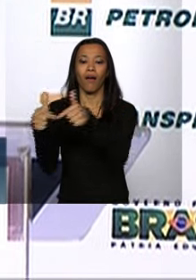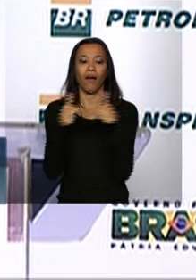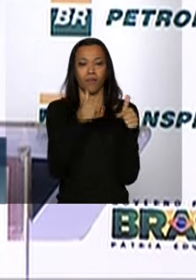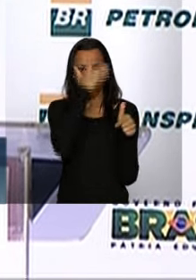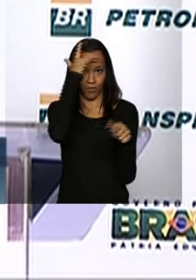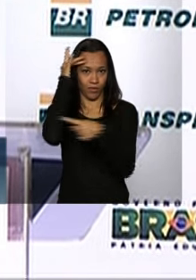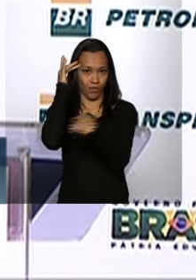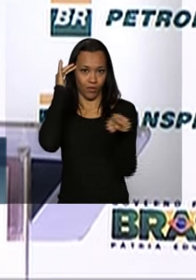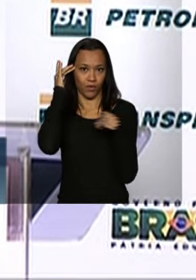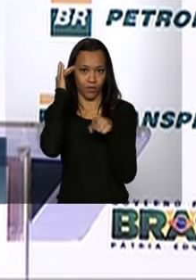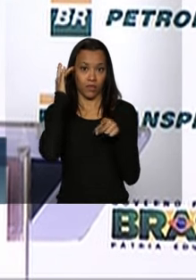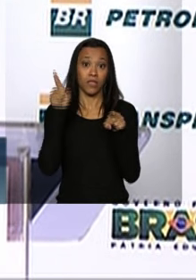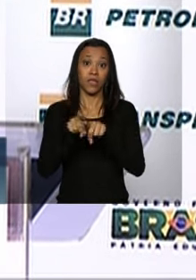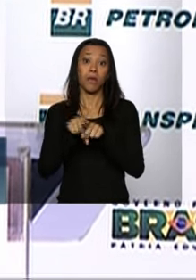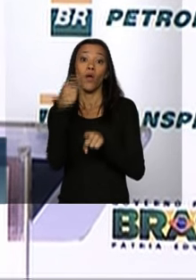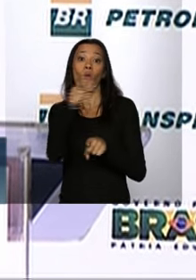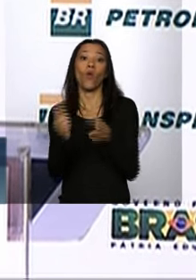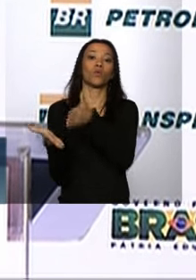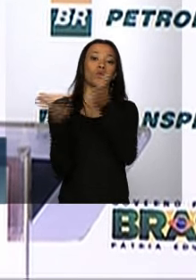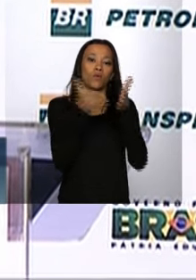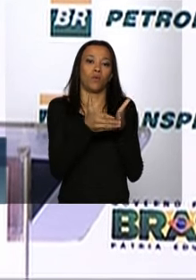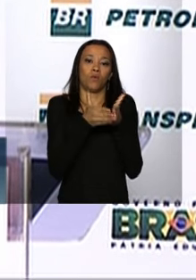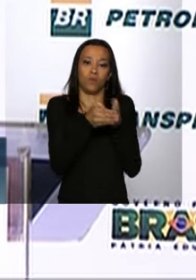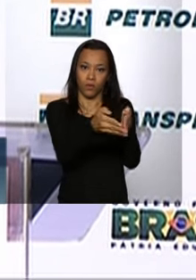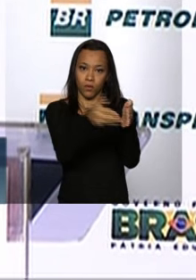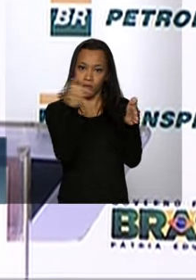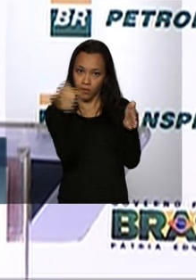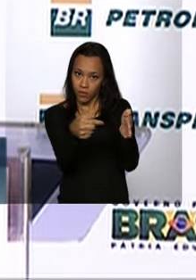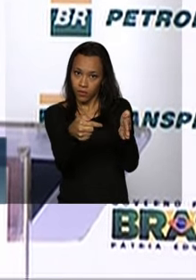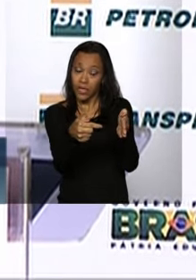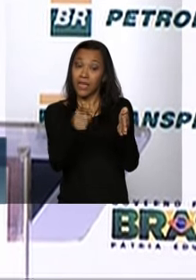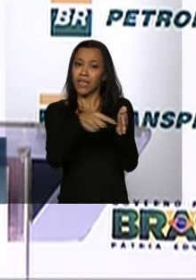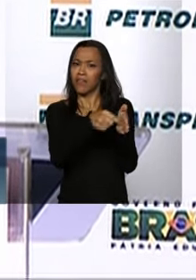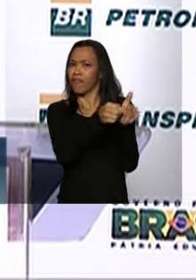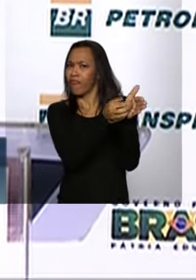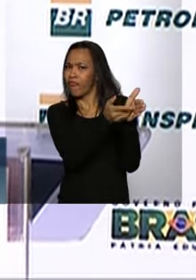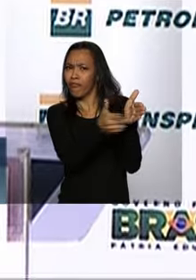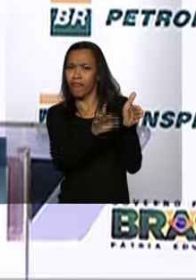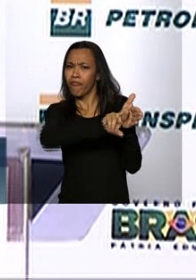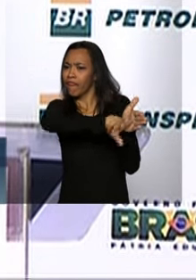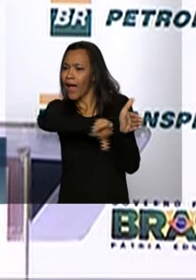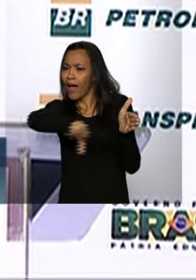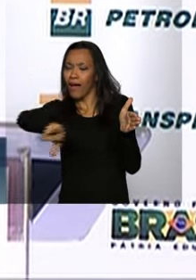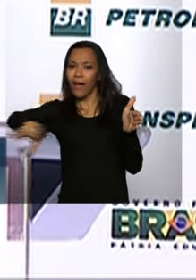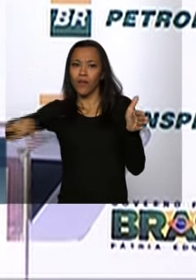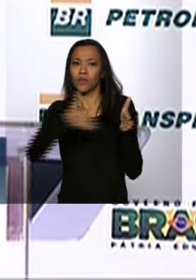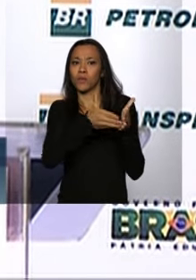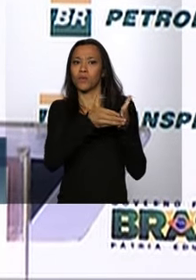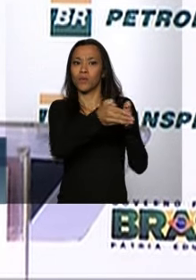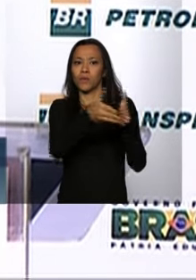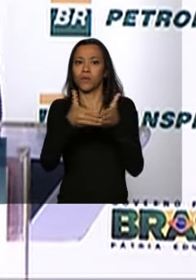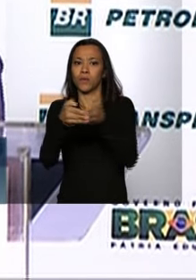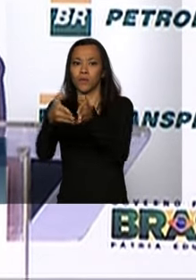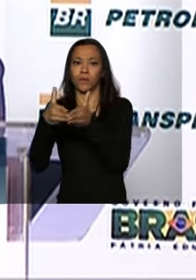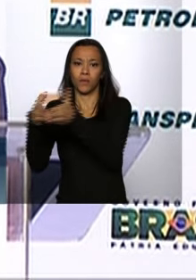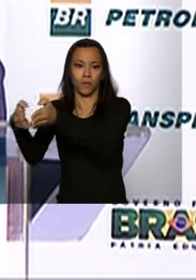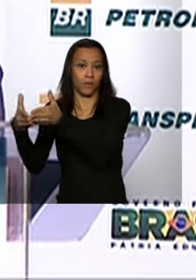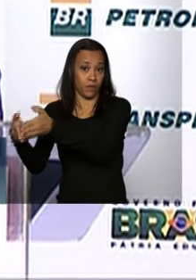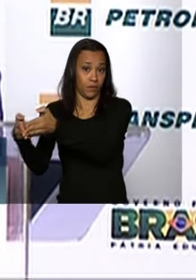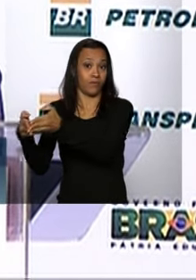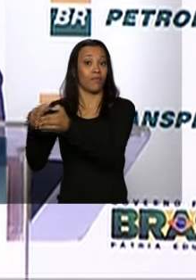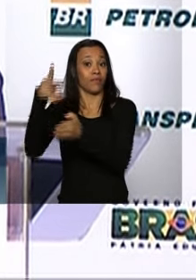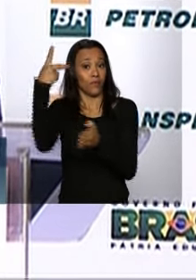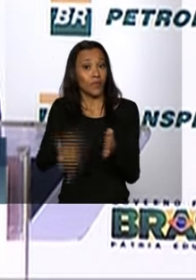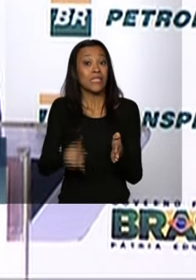também a série Aframax, que será a primeira série de navios 100% brasileira. Os 5 próximos navios vão